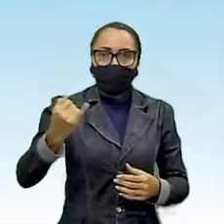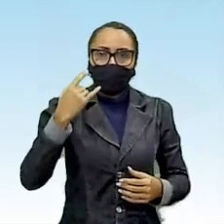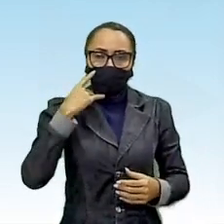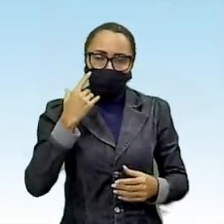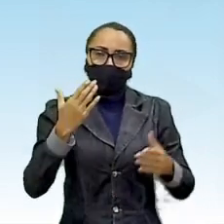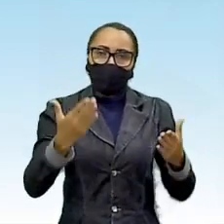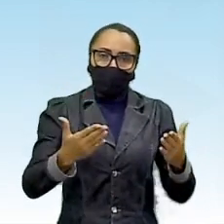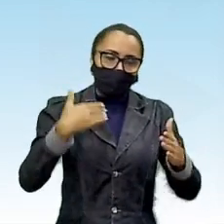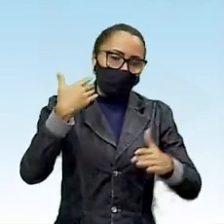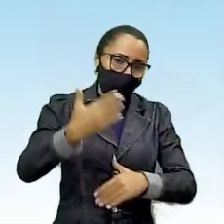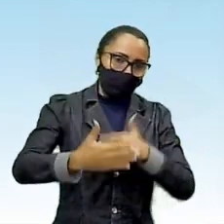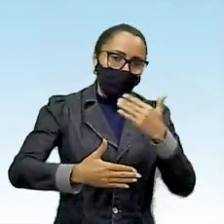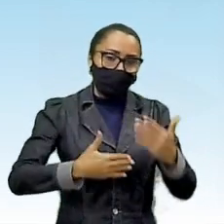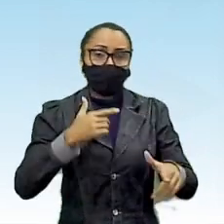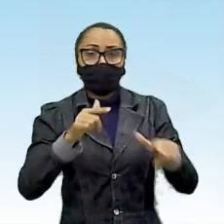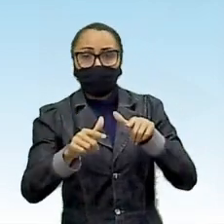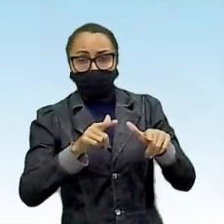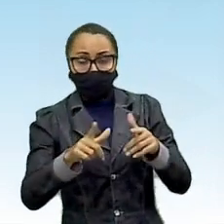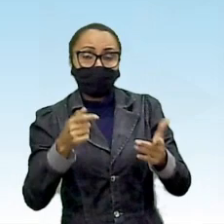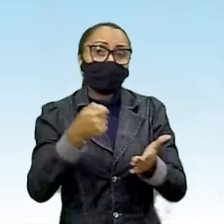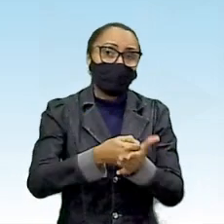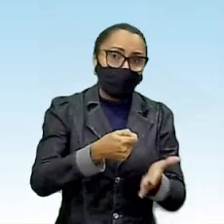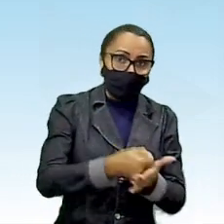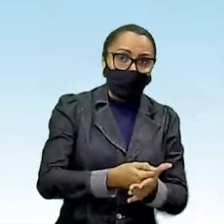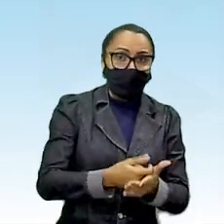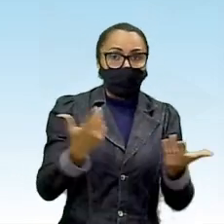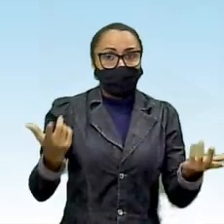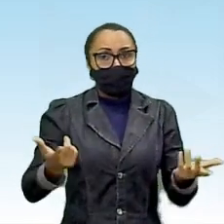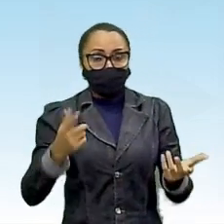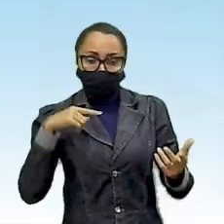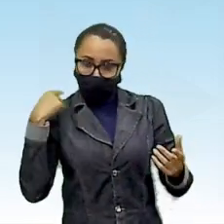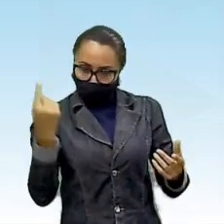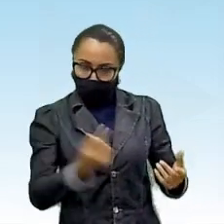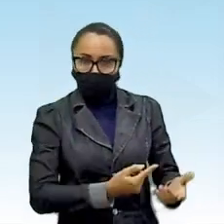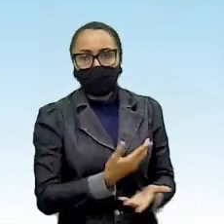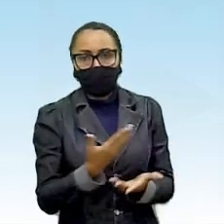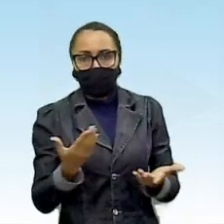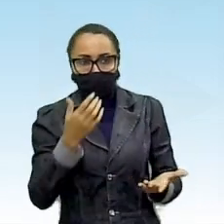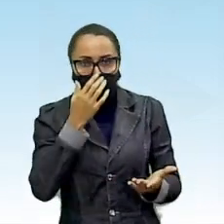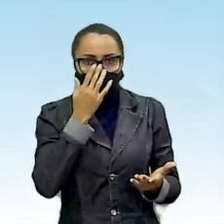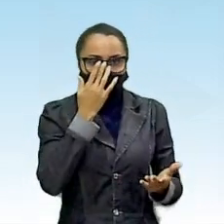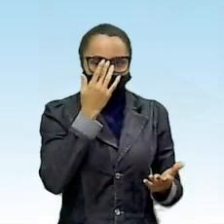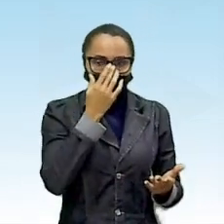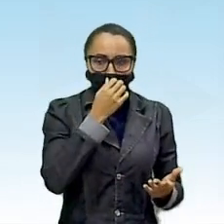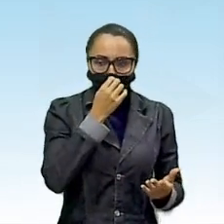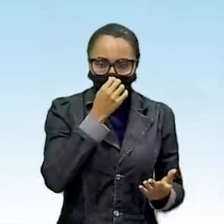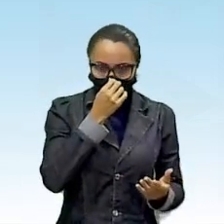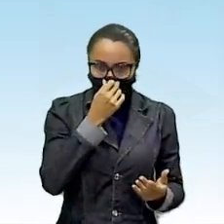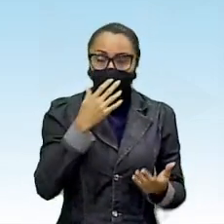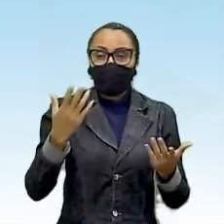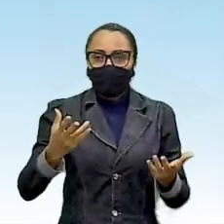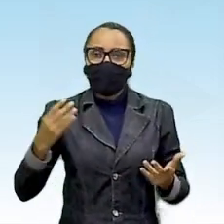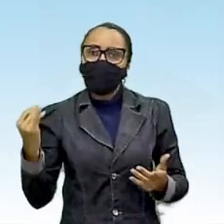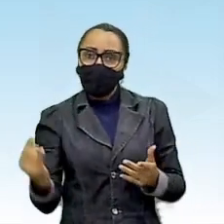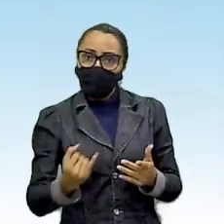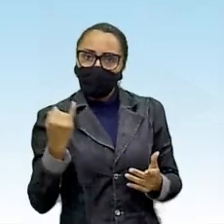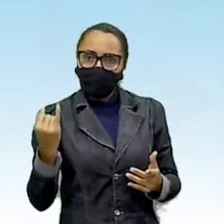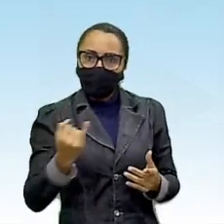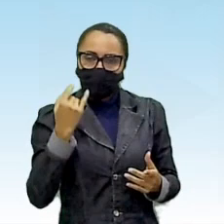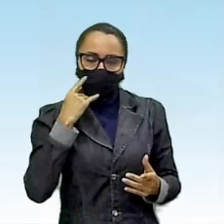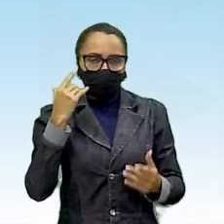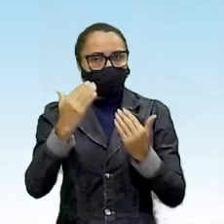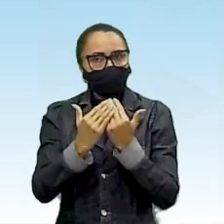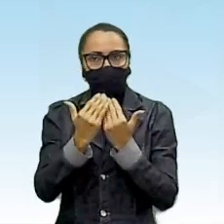atualizar. O mercado de trabalho ele exige isso da gente. Então, isso é muito importante, a gente está à